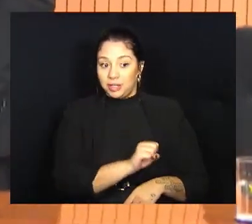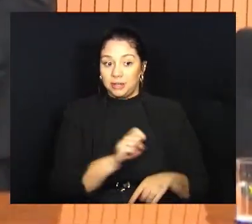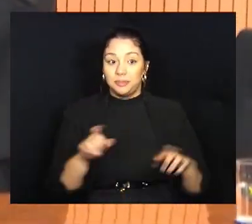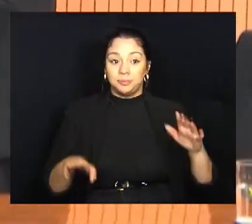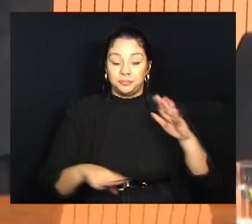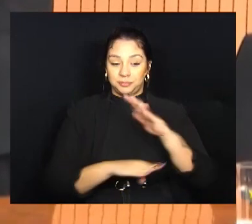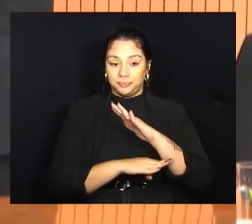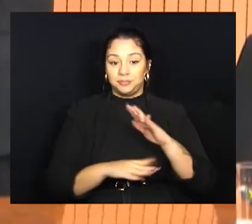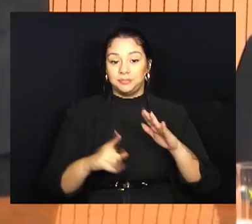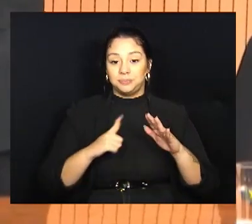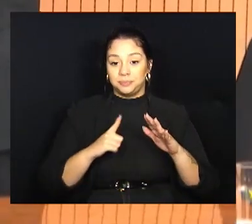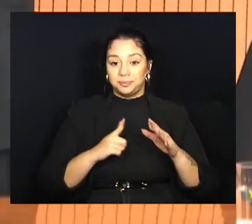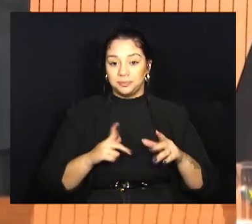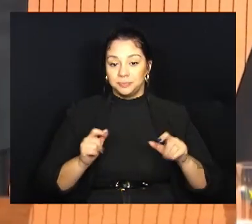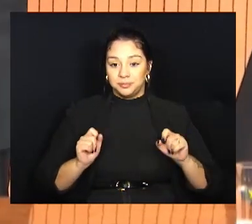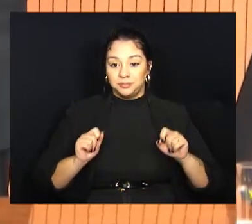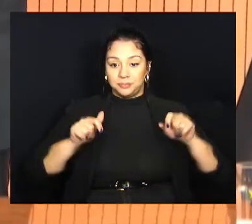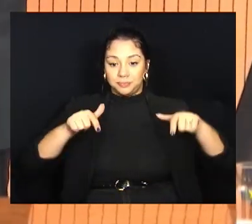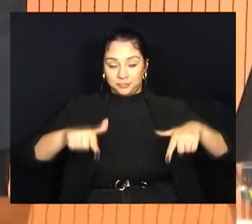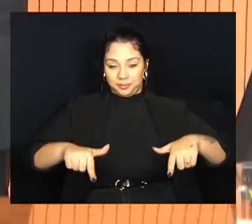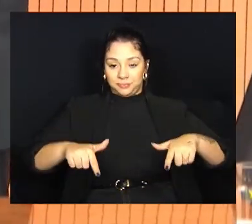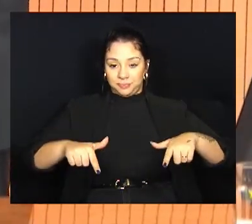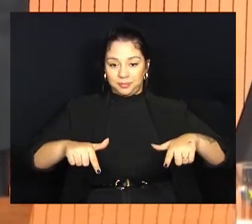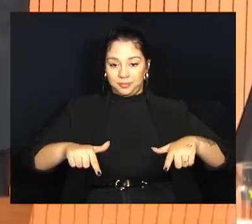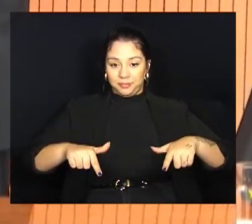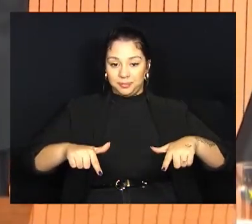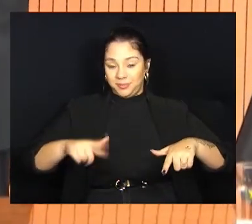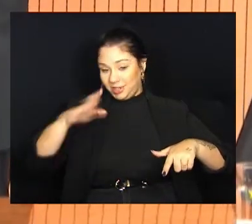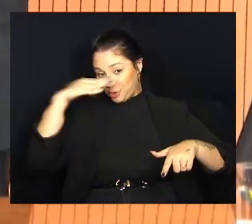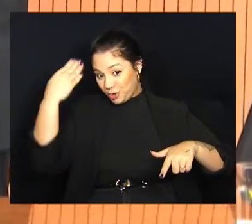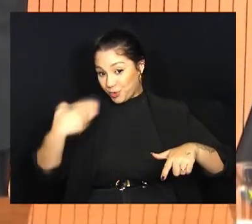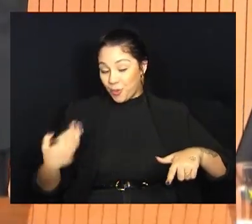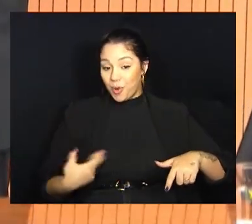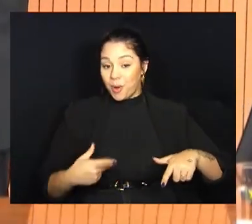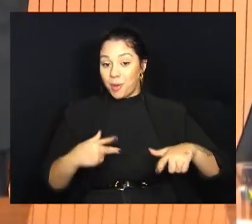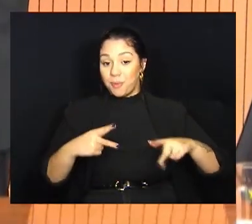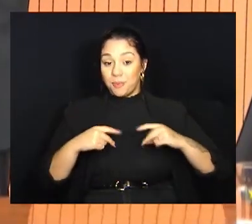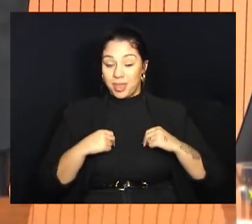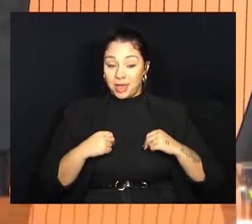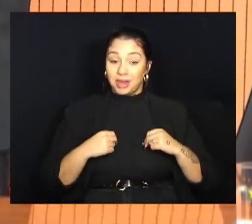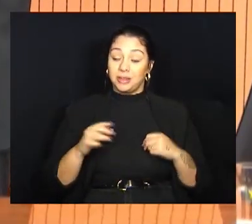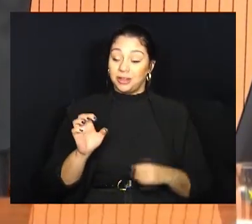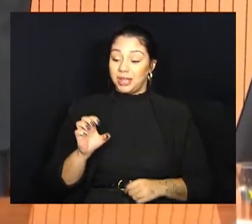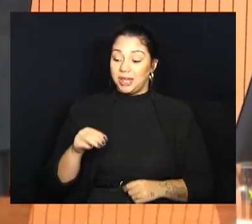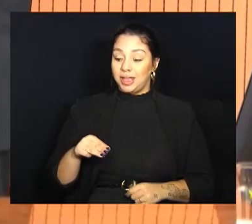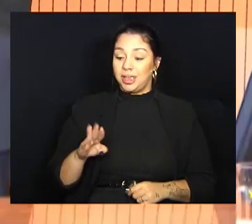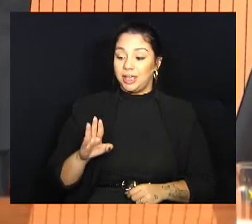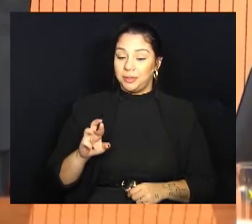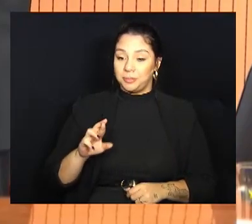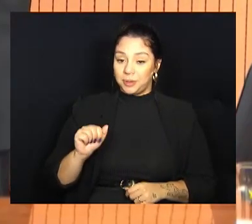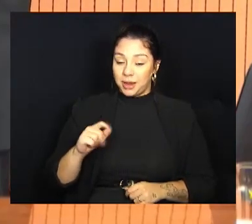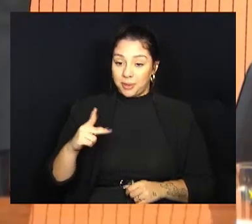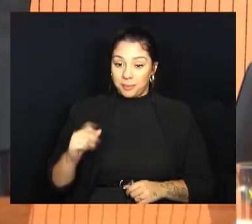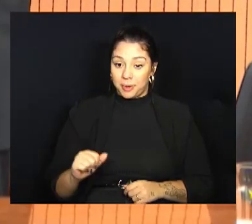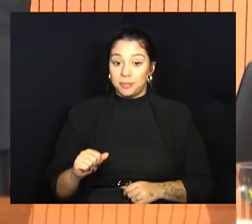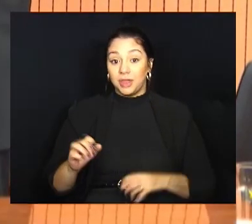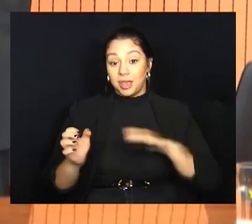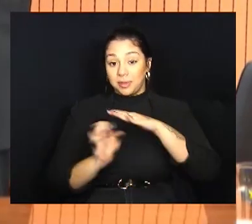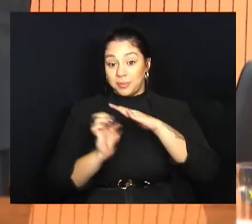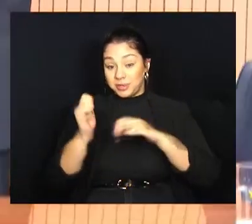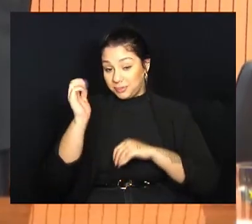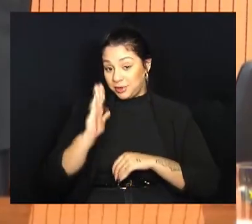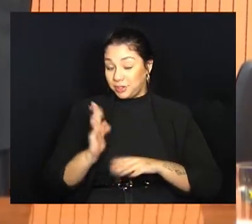de Campinas entregou o diploma de honra ao mérito à Embrapa, empresa brasileira de